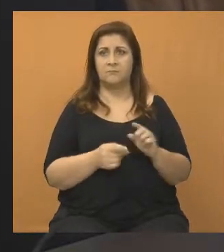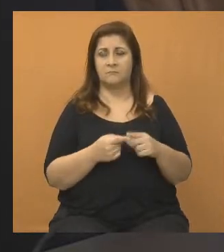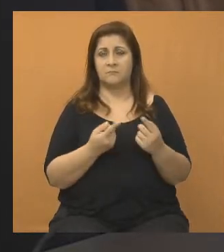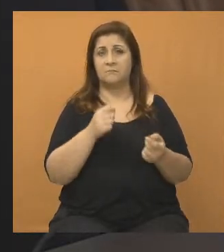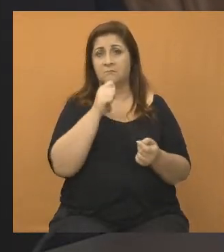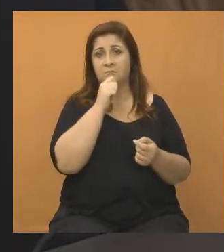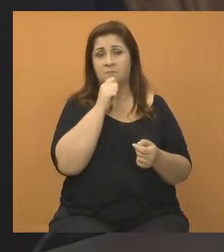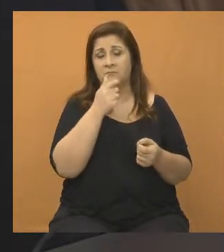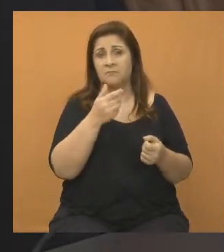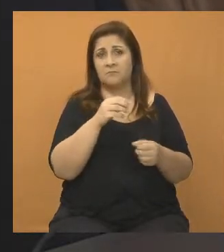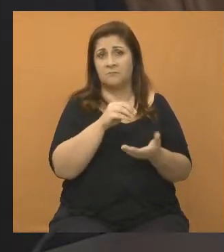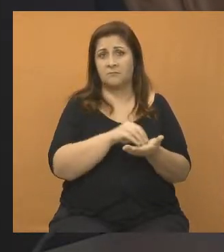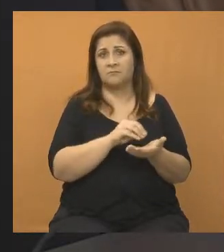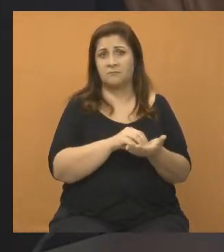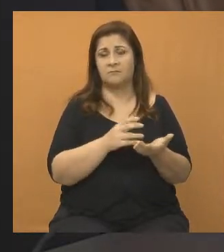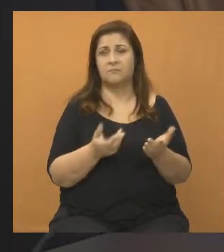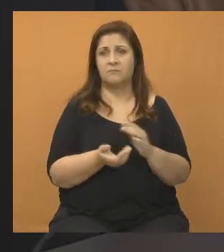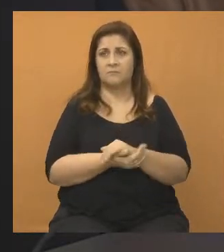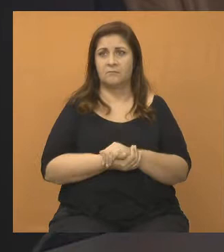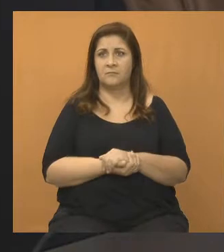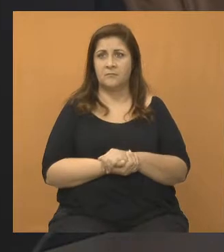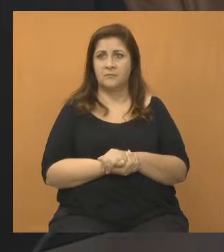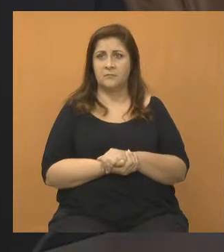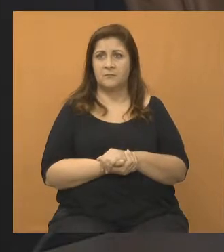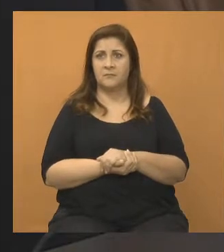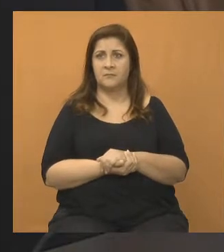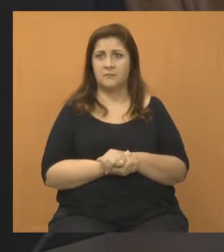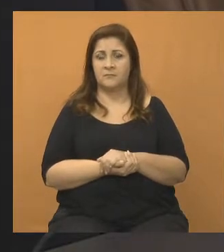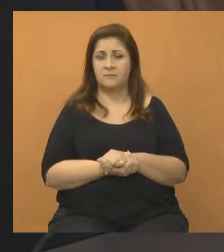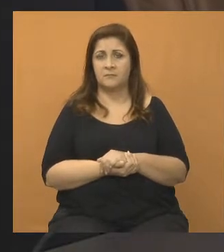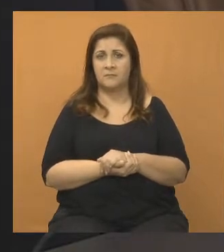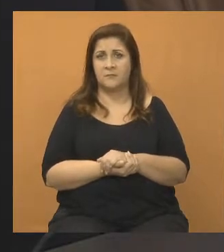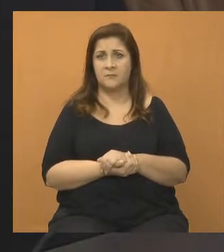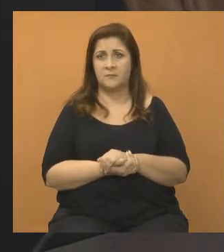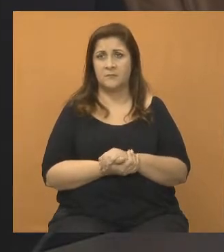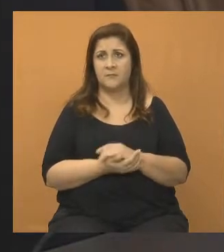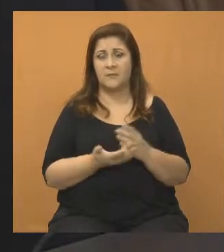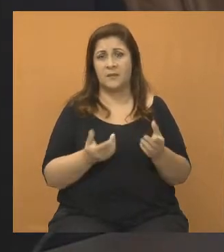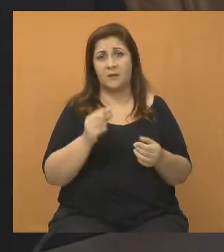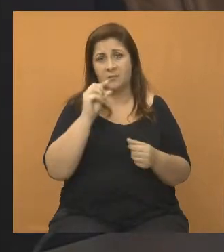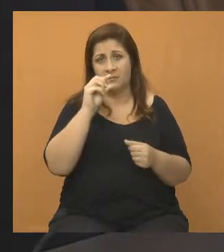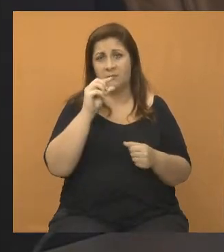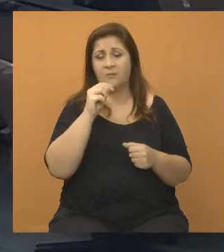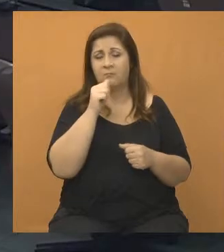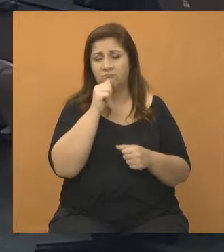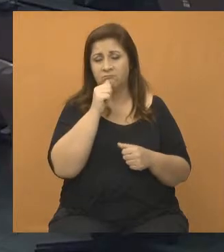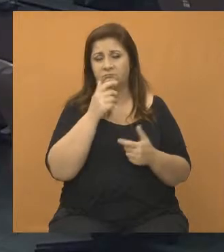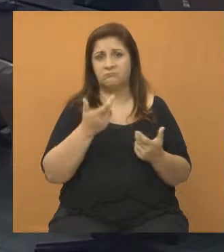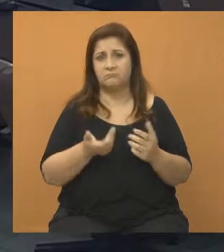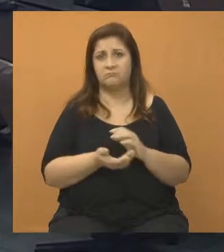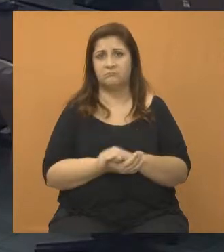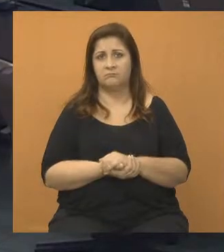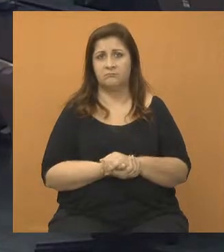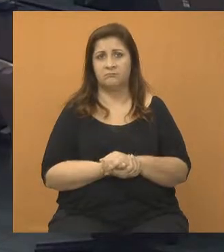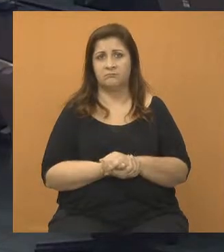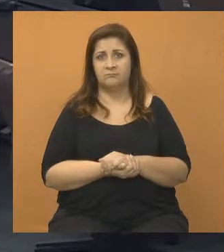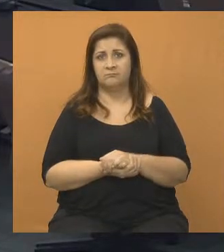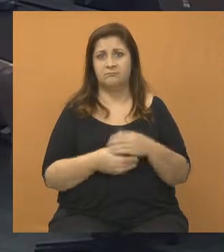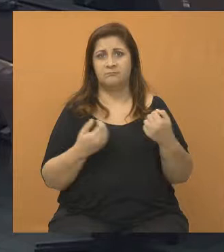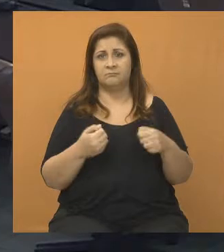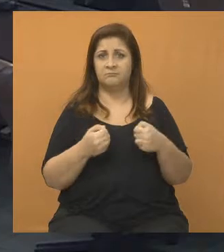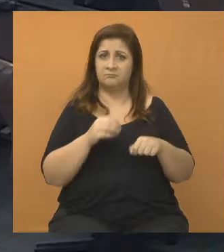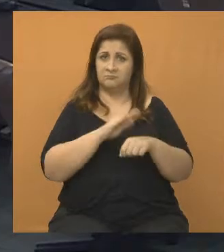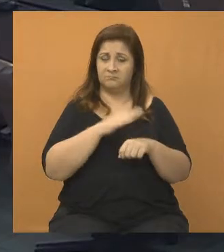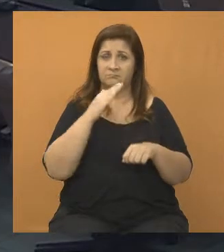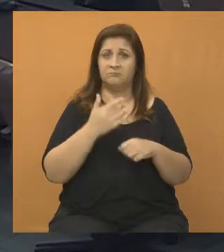que atua nessa área, sabe que, não vou dizer que não fez cócegas, mas deixou aí, na verdade, uma expectativa muito